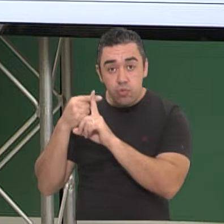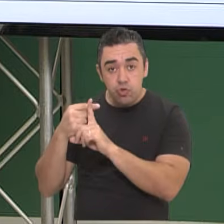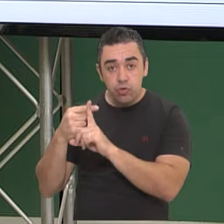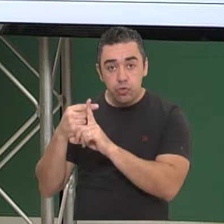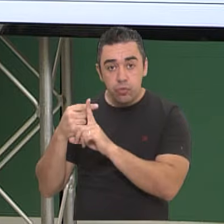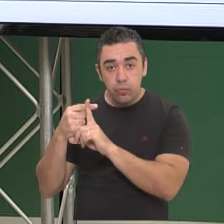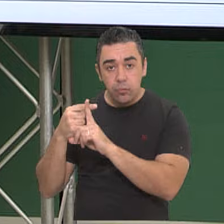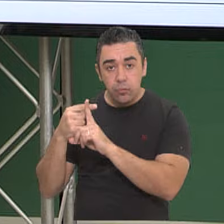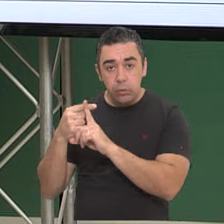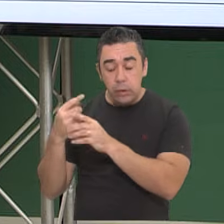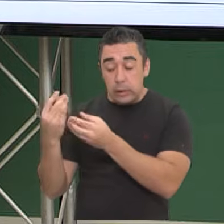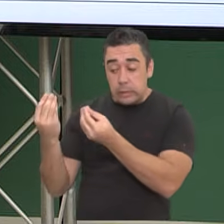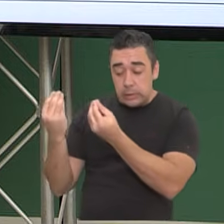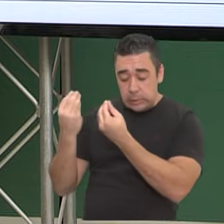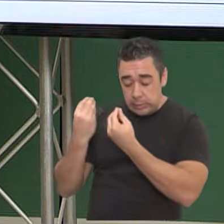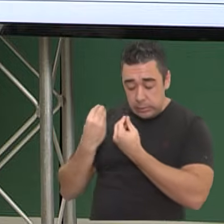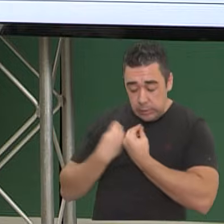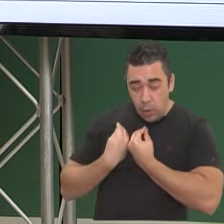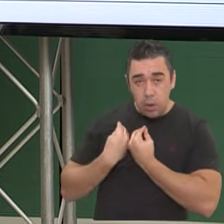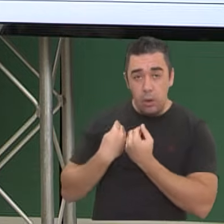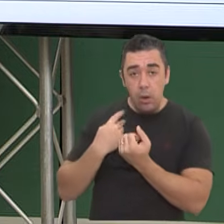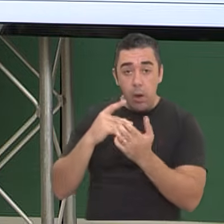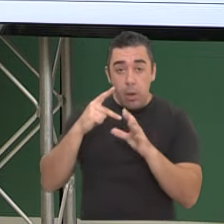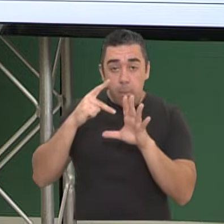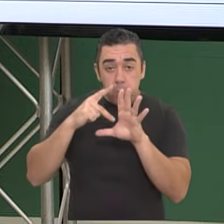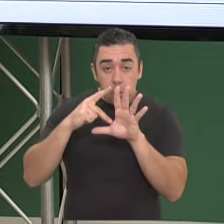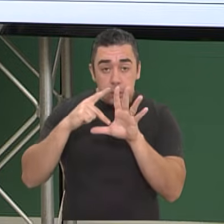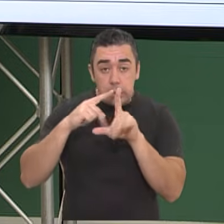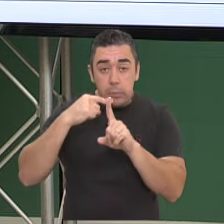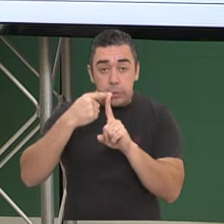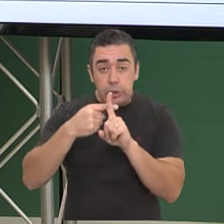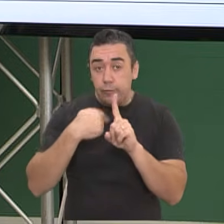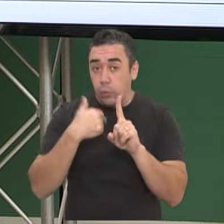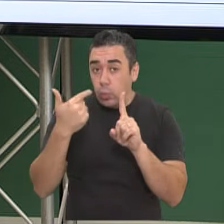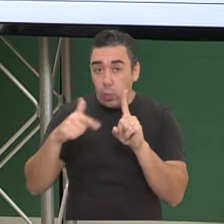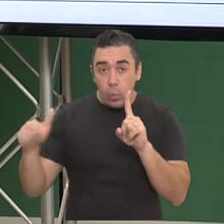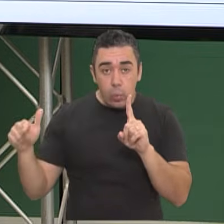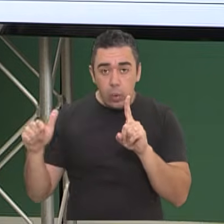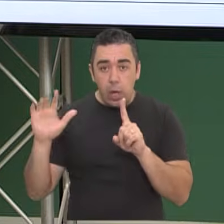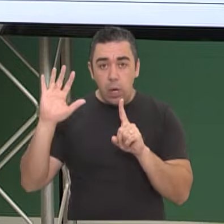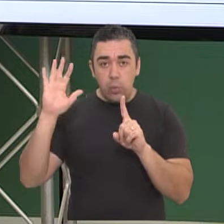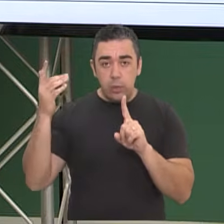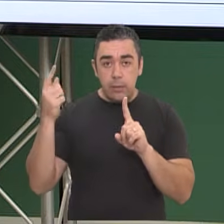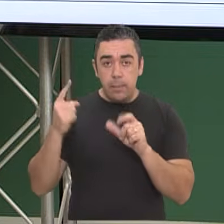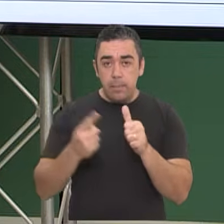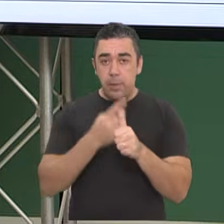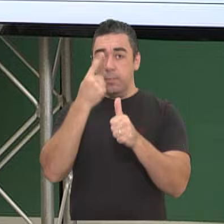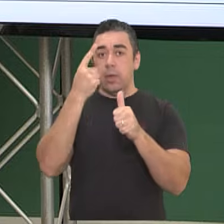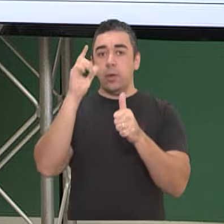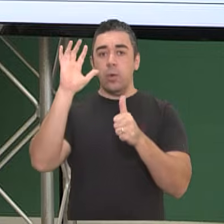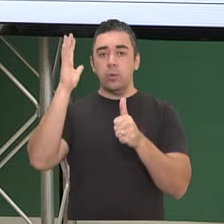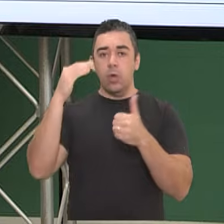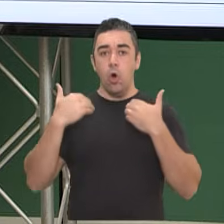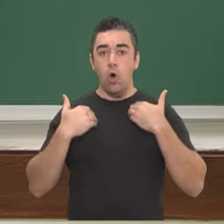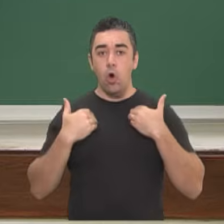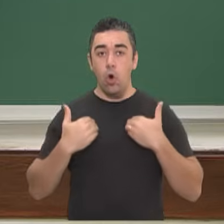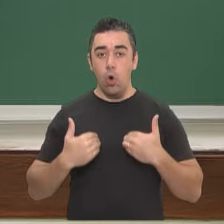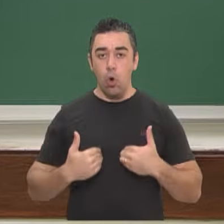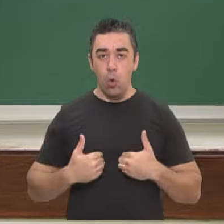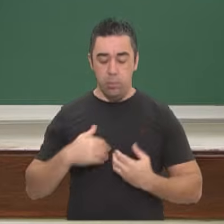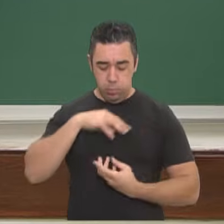eu recebi uma proteína que meu sangue não tem, que é o positivo ali, ó. Então quando acontece a primeira vez isso, ó, meu corpo vai